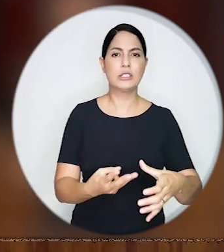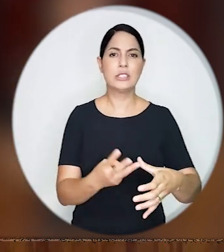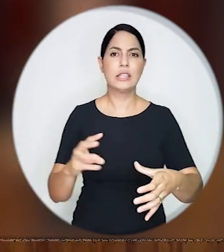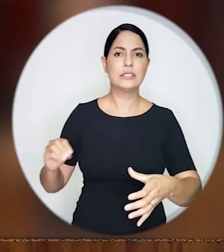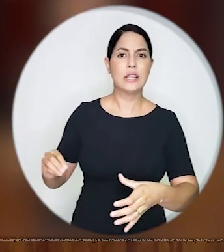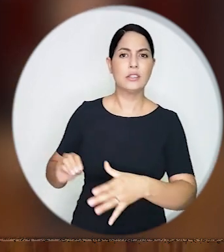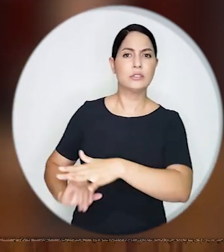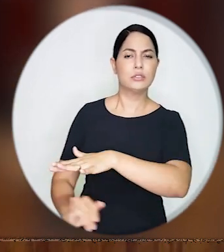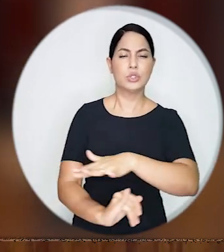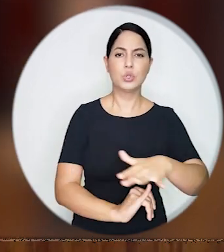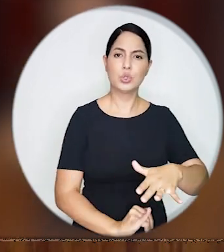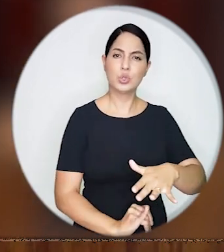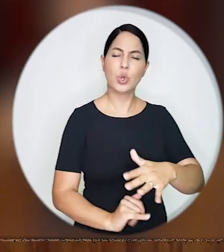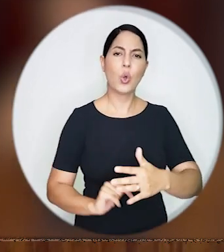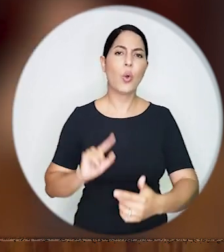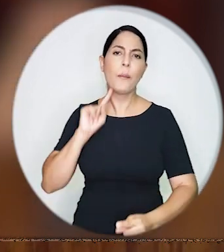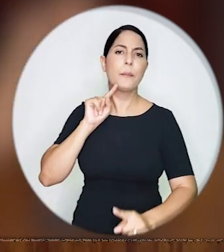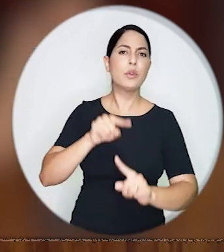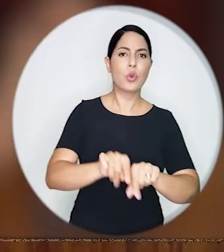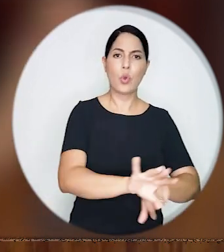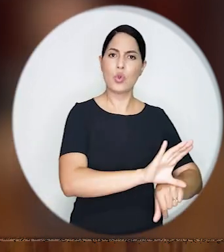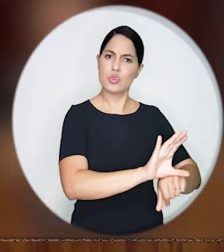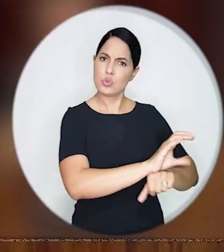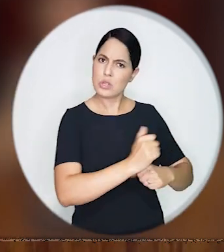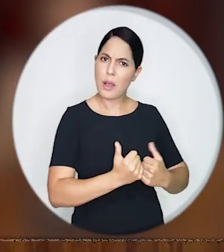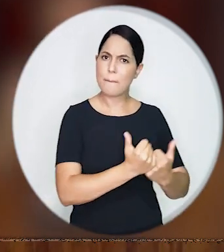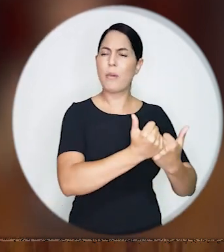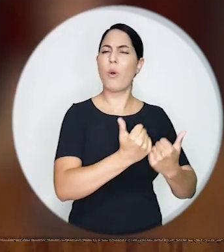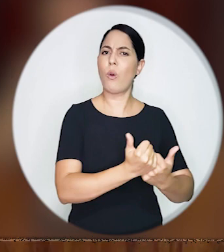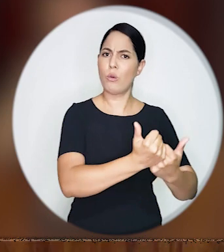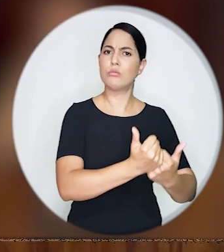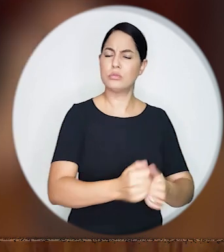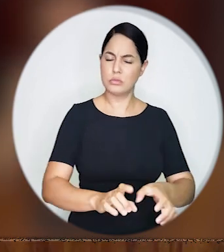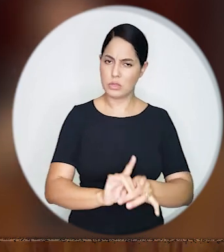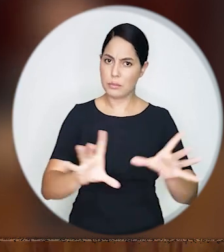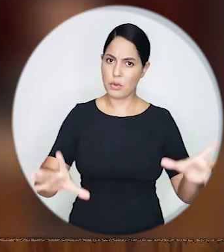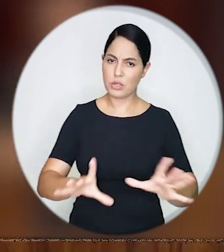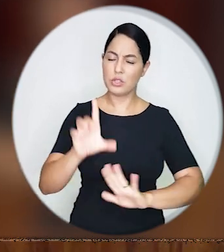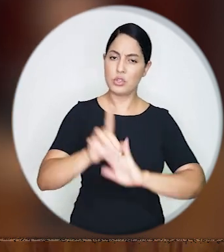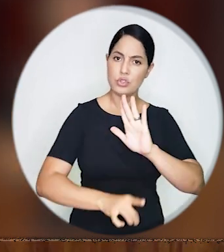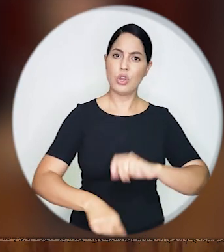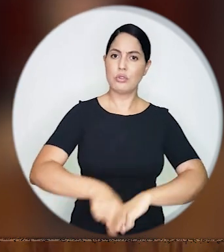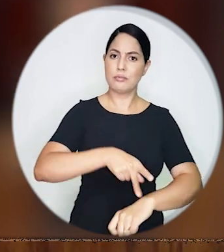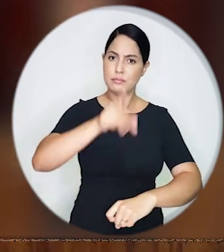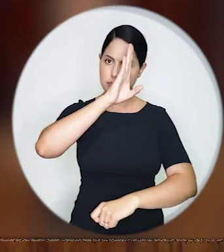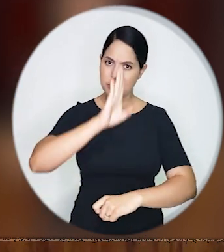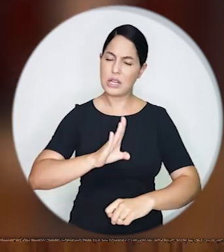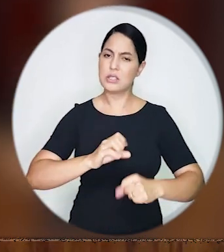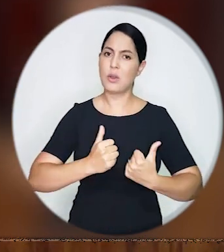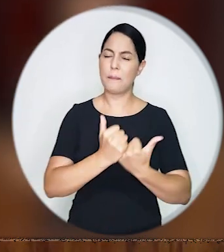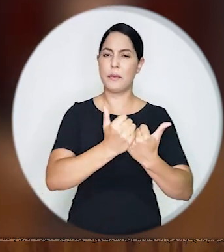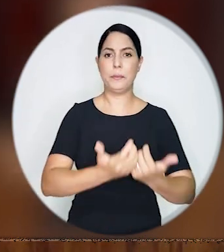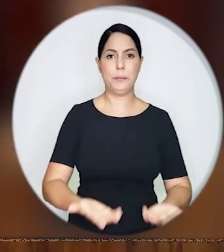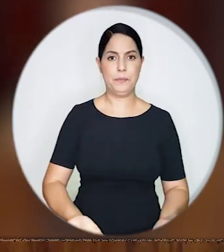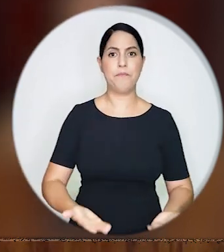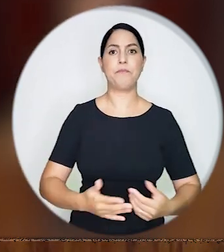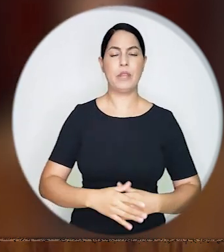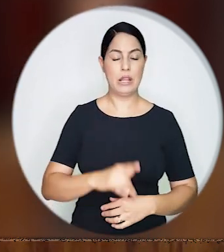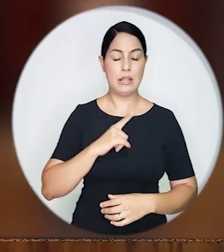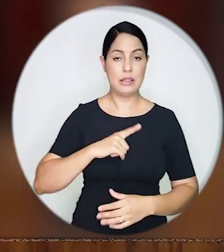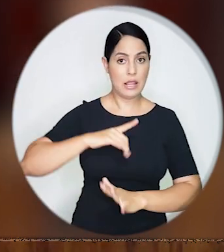subscrita por mais de 300 entidades civis em defesa da Constituição Federal, do Estado Democrático de Direito e da nossa